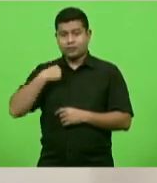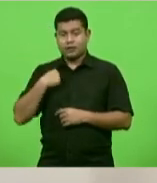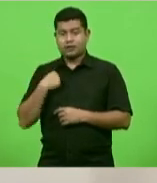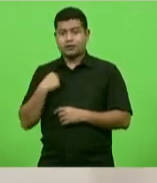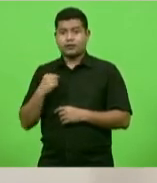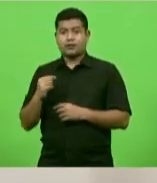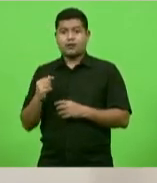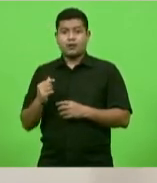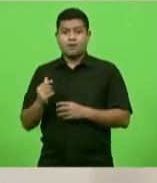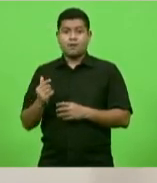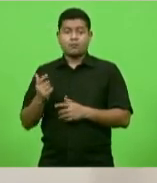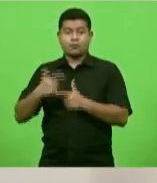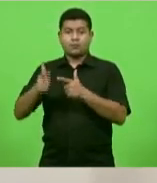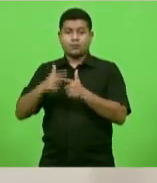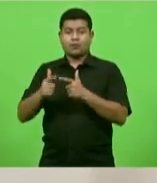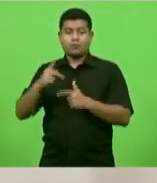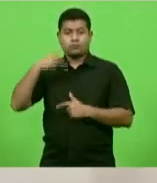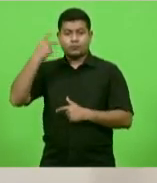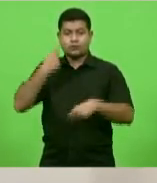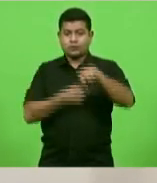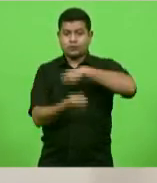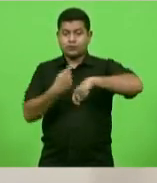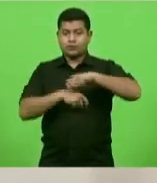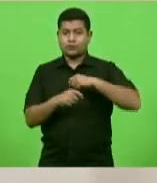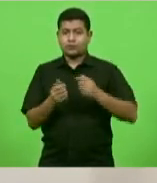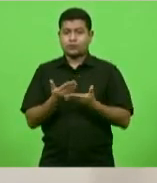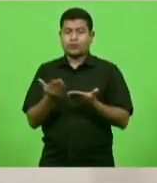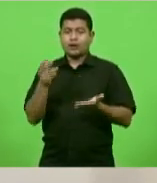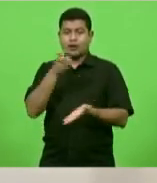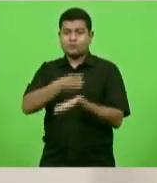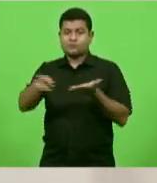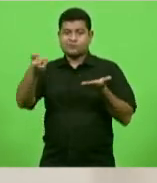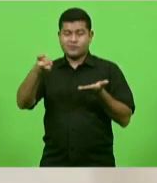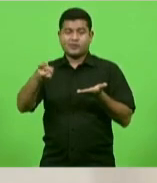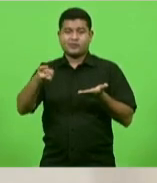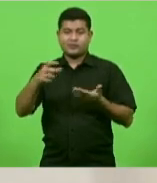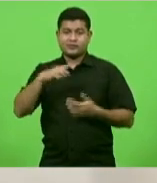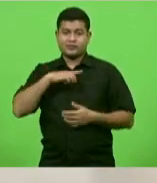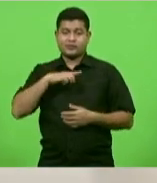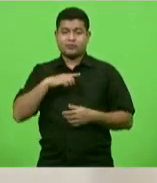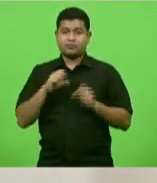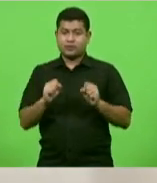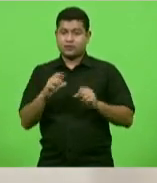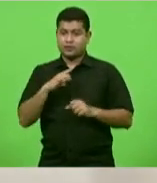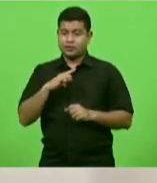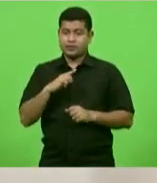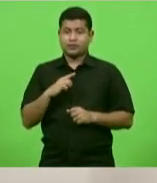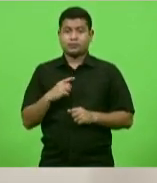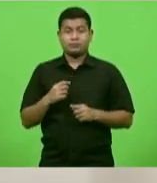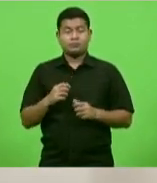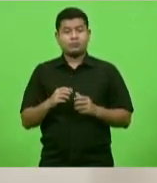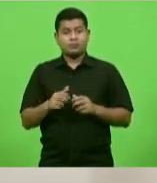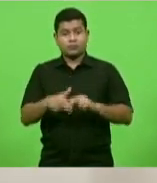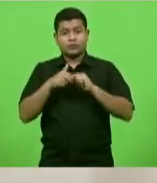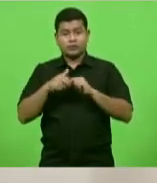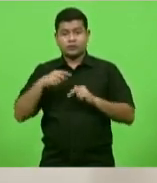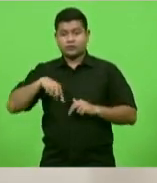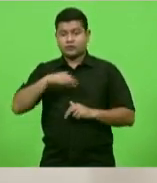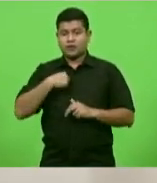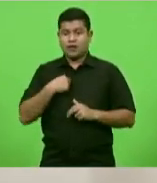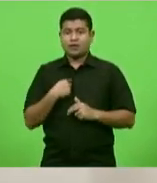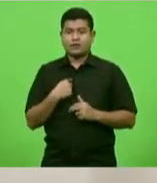político e econômico que causa para o Estado um processo de impeachment. Por isso, devemos refutar veemente sua